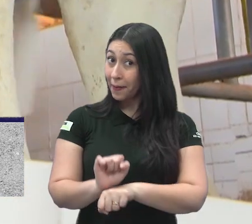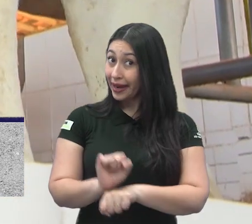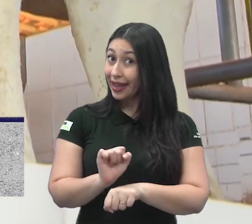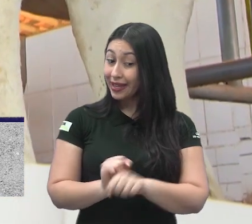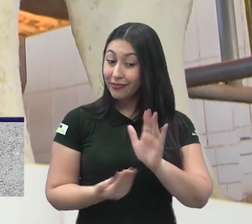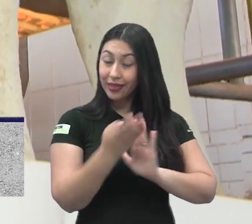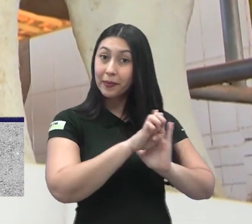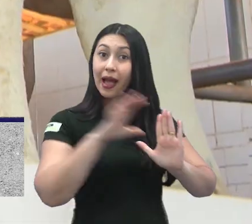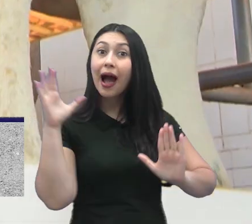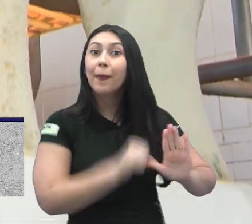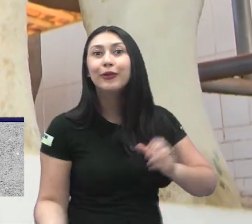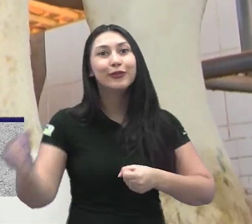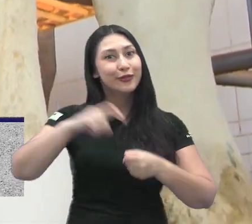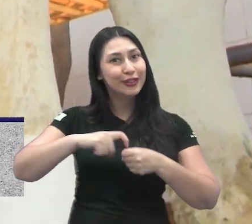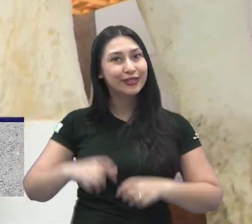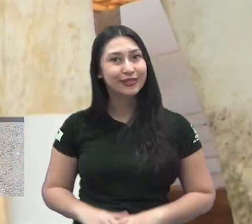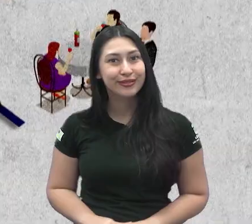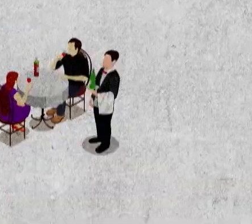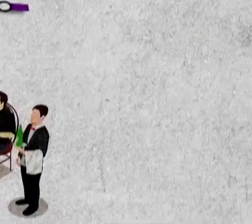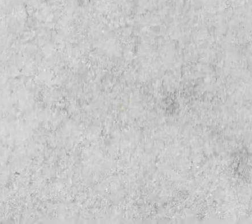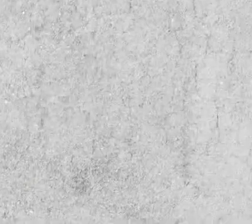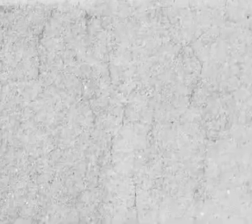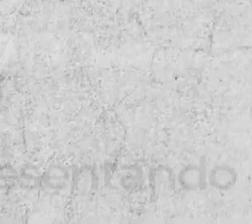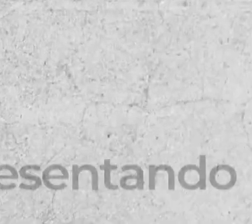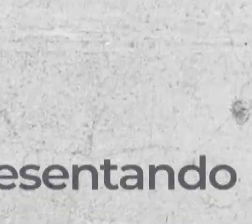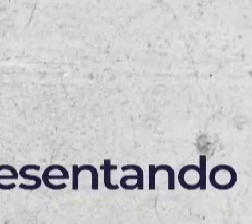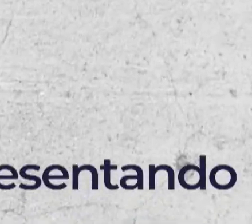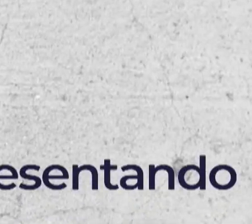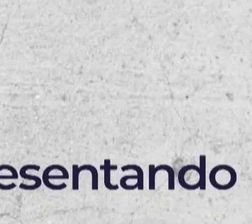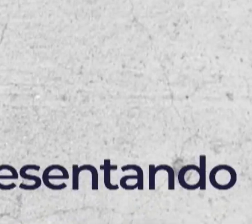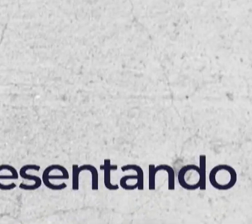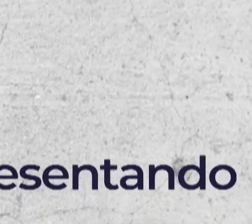Fique por aqui, o Estação Mercado volta já.